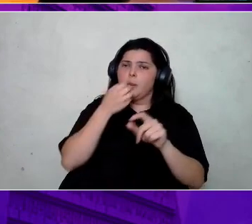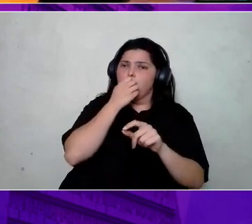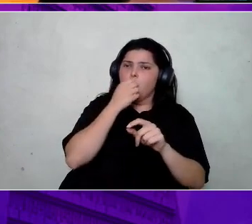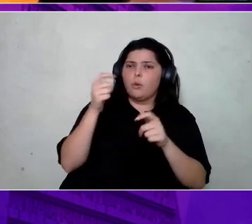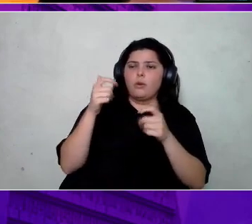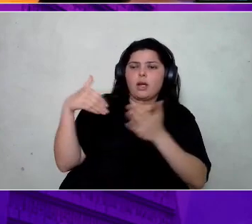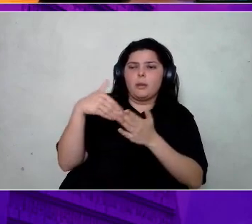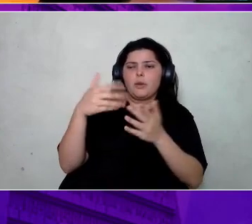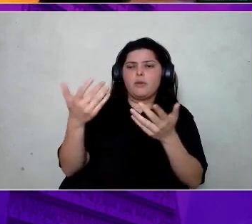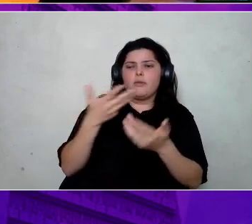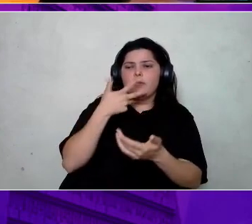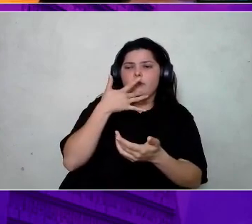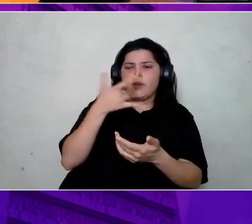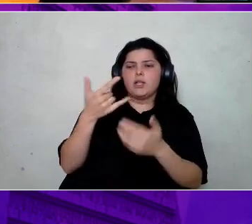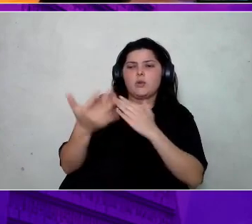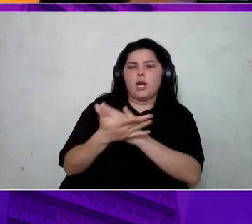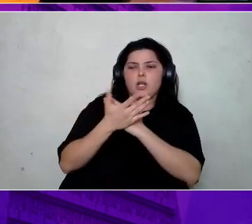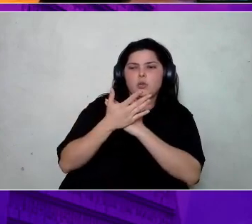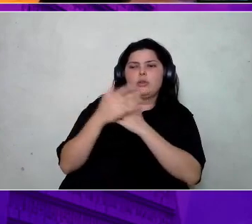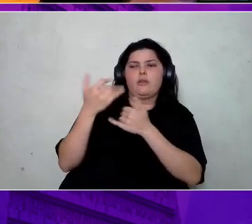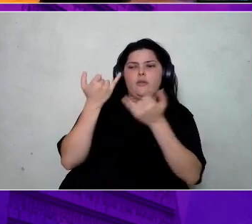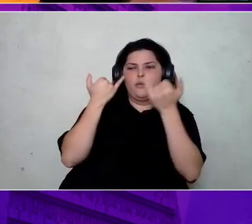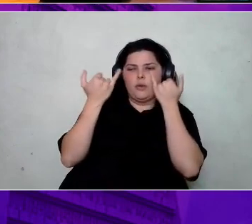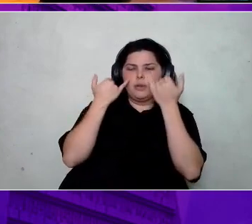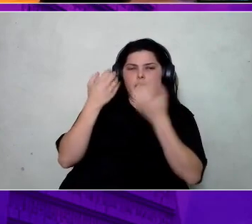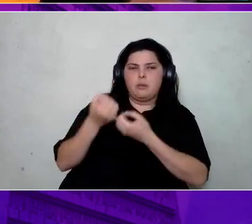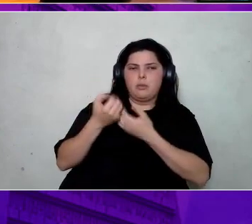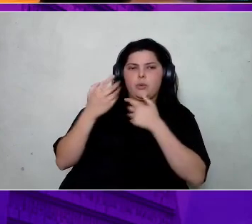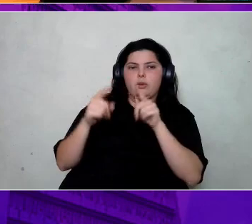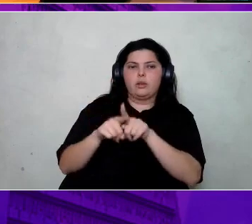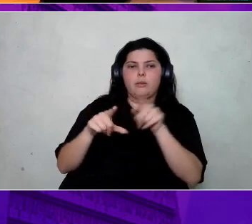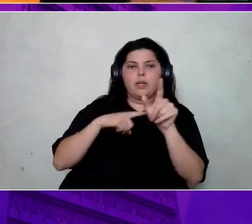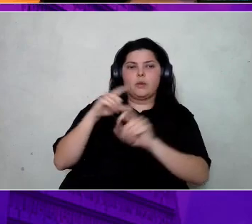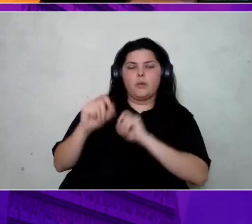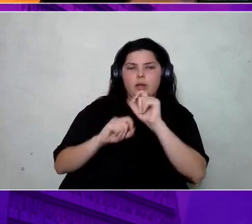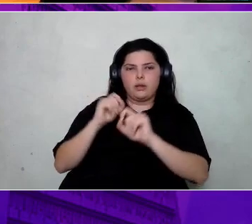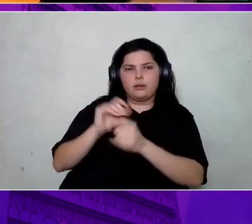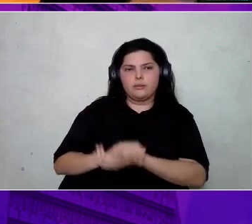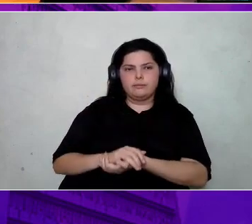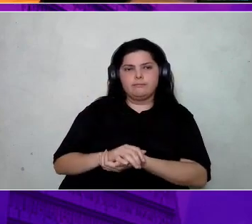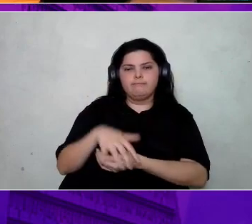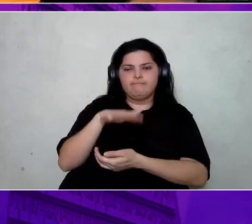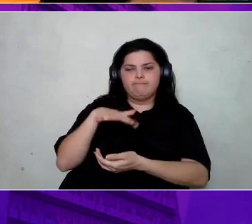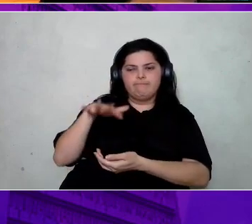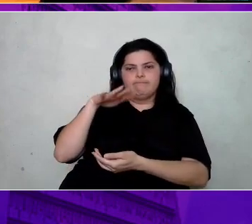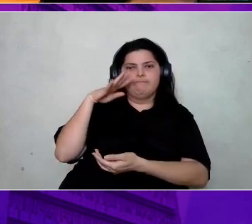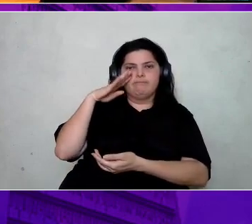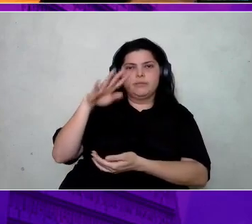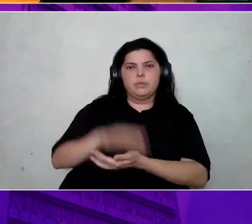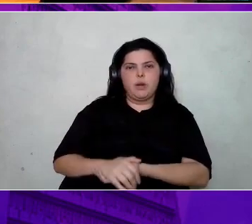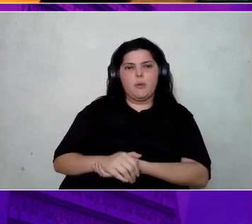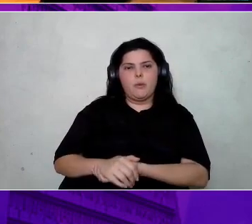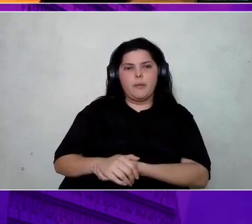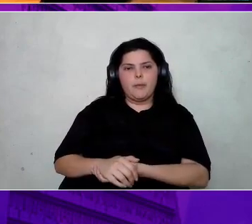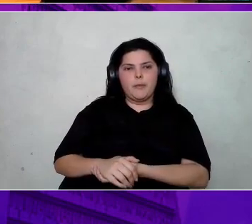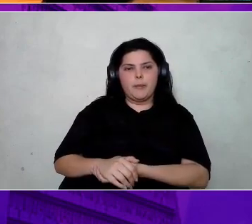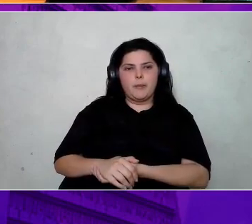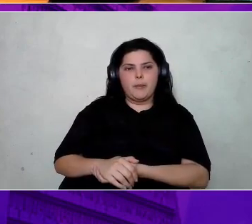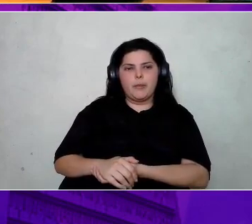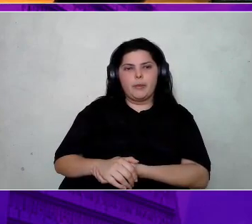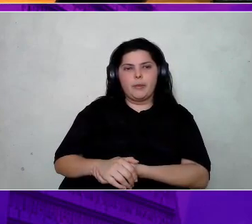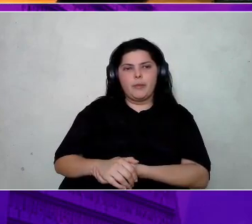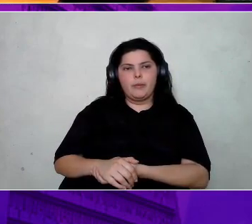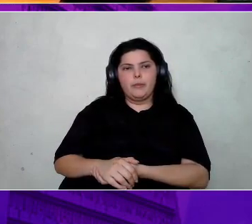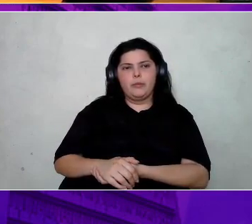toda essa monteira de informação, né, e trazer ali, né, para o cenário, tá? Então, eu não vou explorar isso